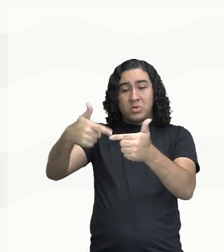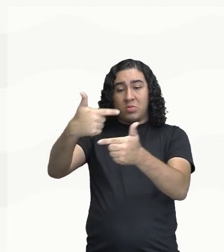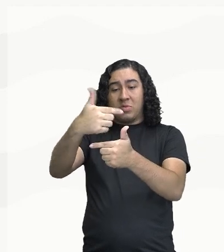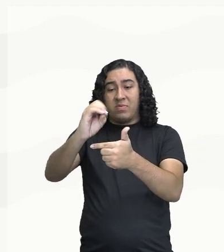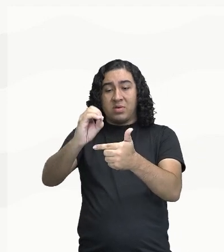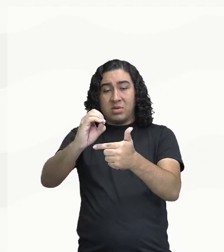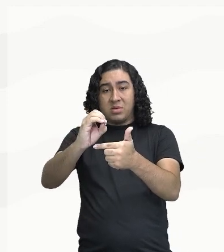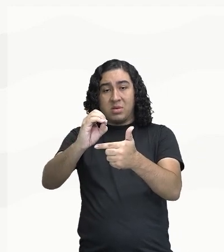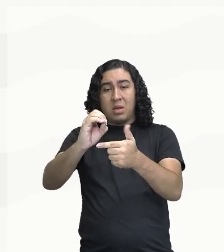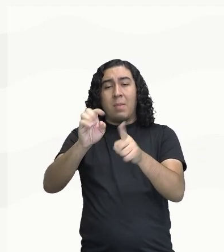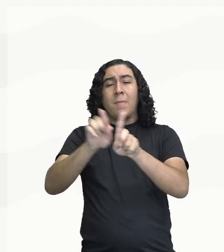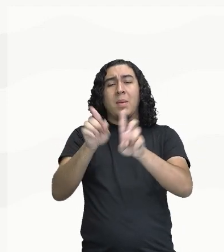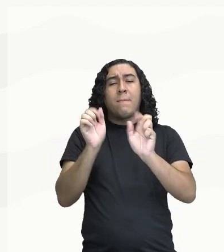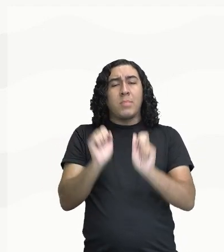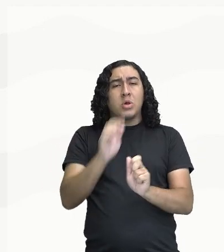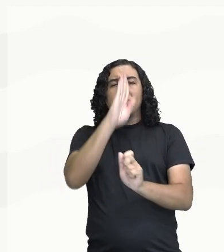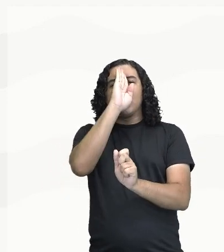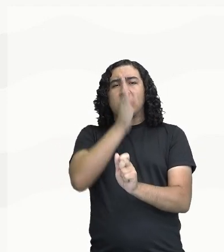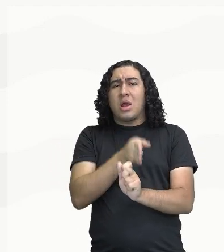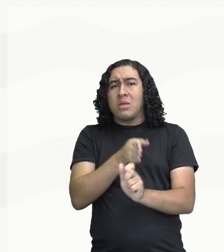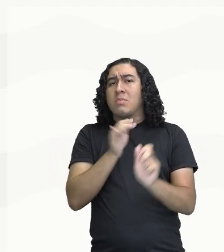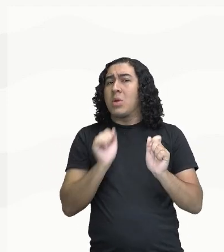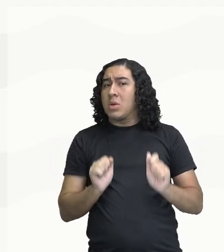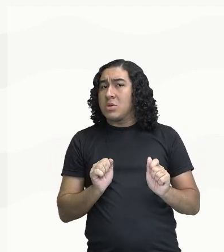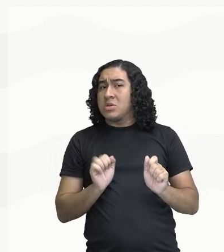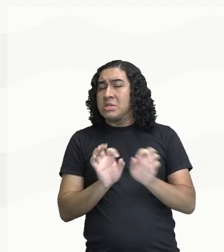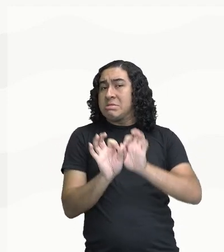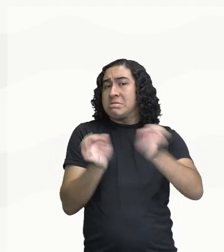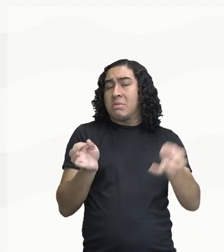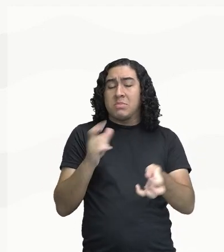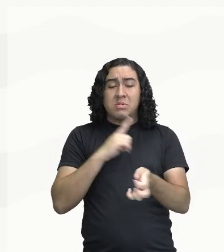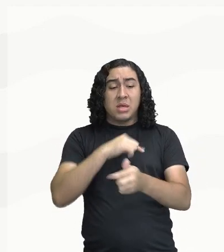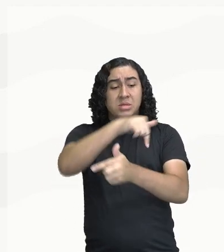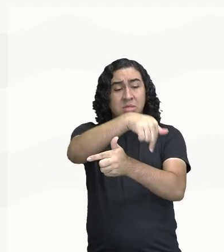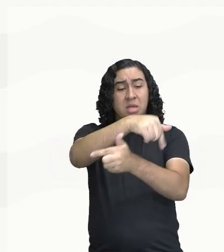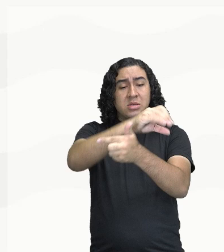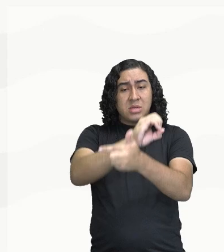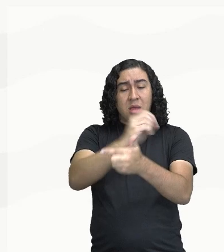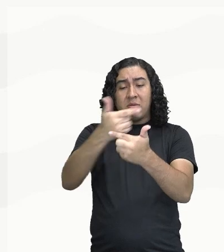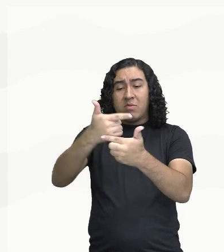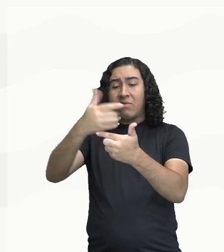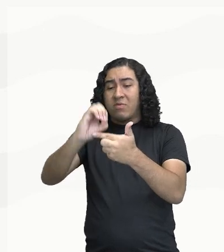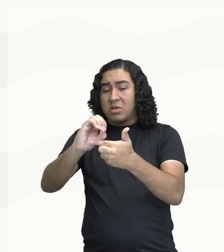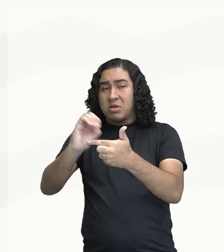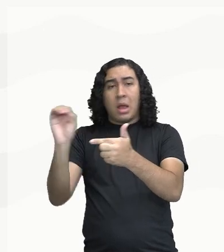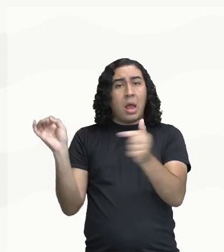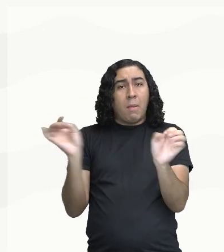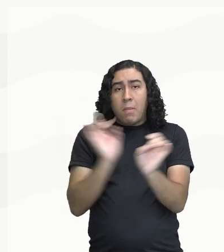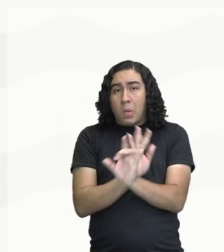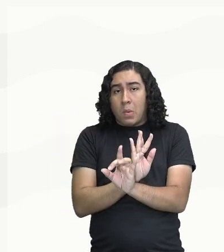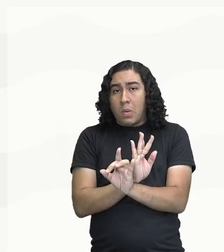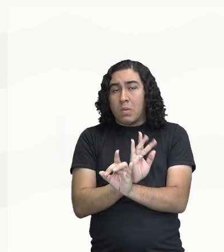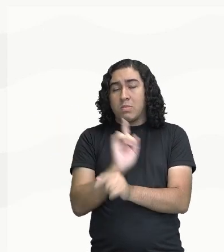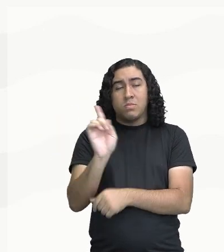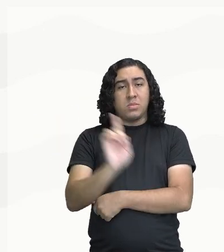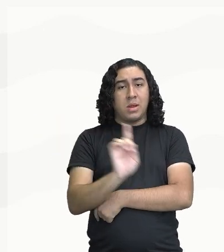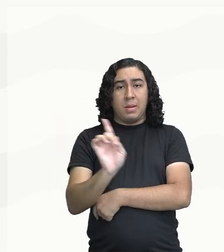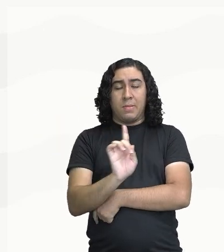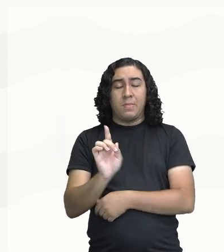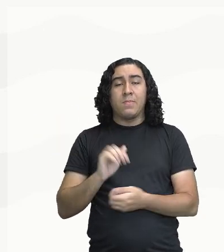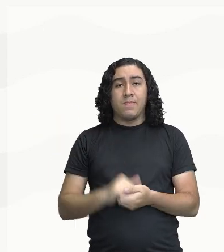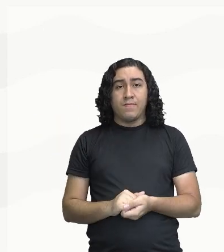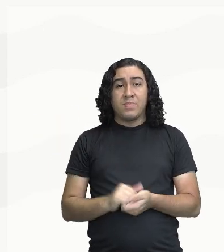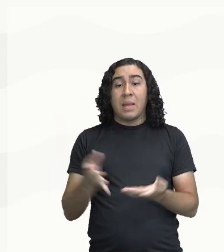20. Mas eu posso fazer isso, professora, simplesmente acrescentar um 0 do lado do 7? Não.